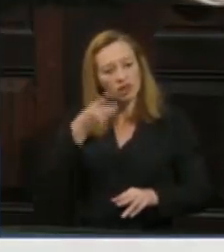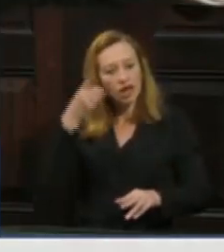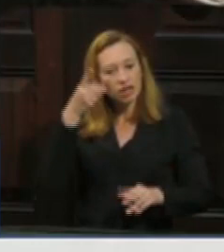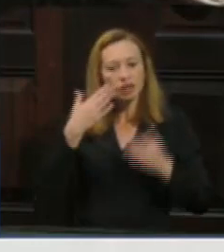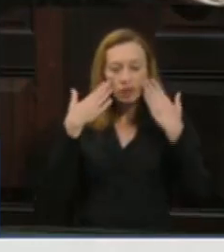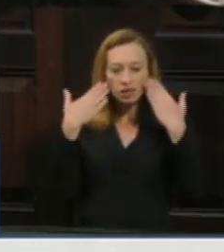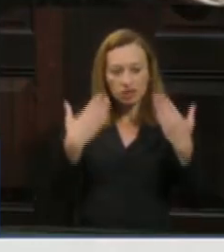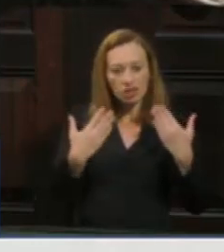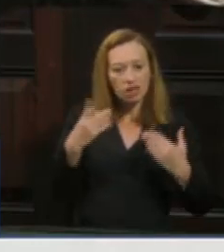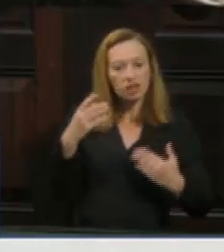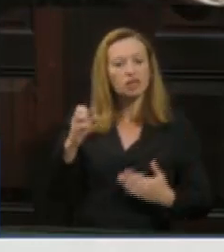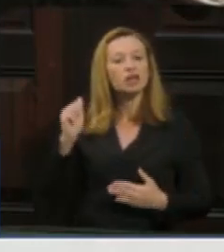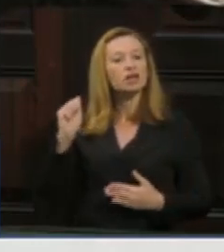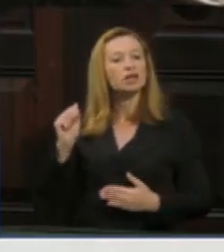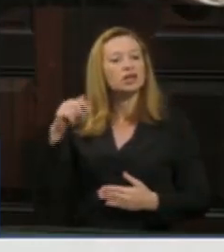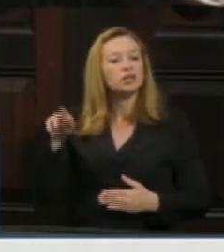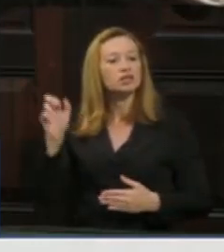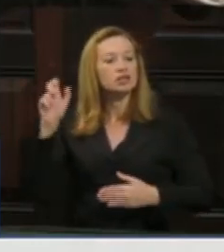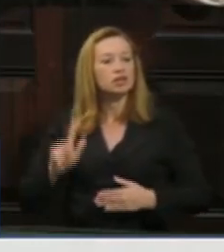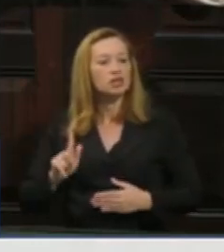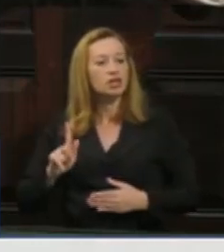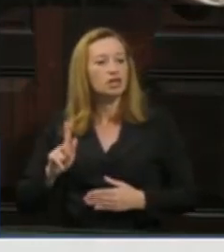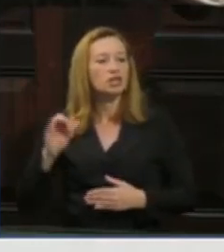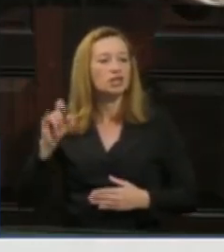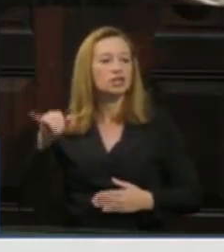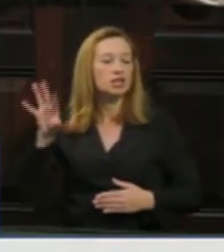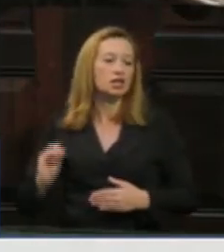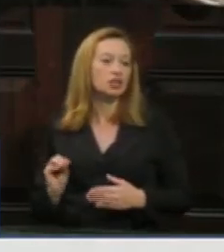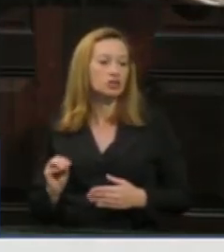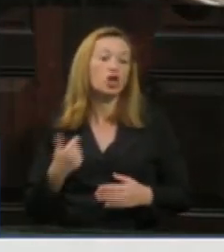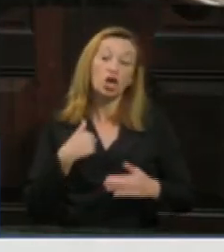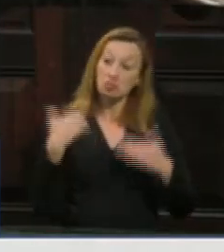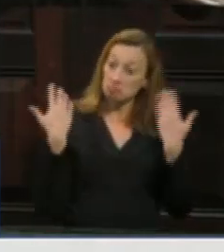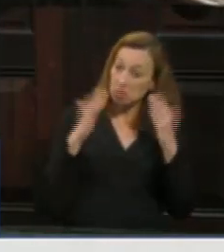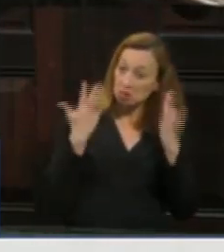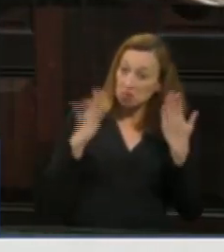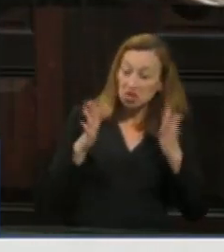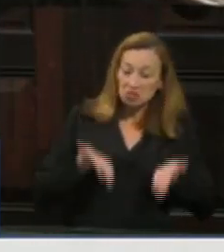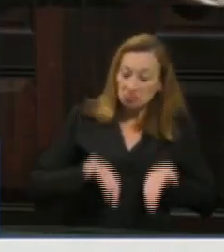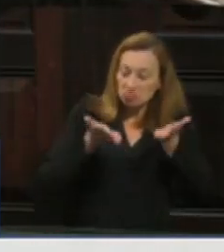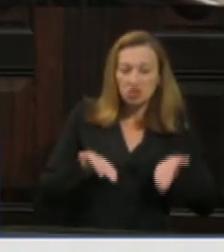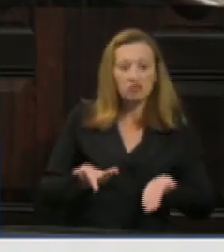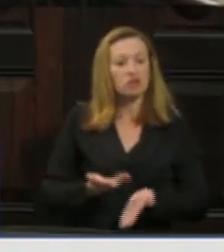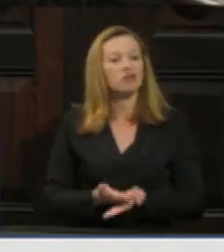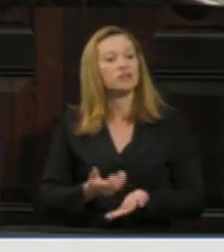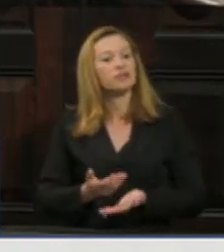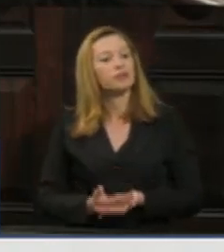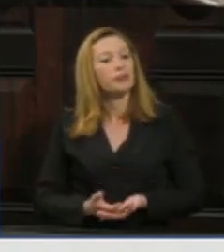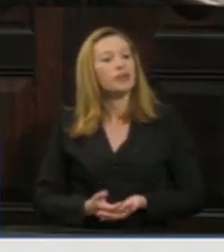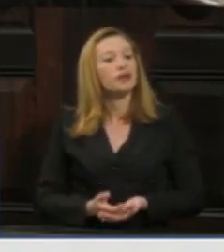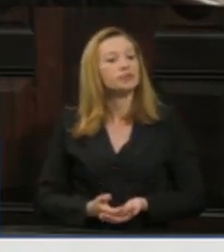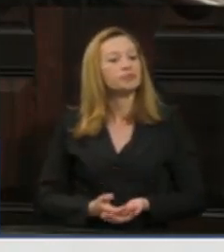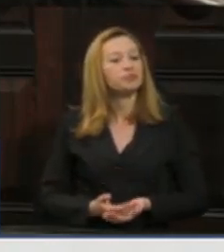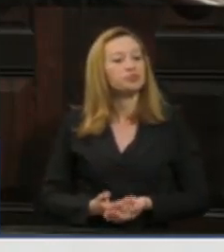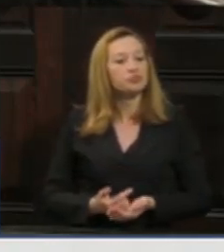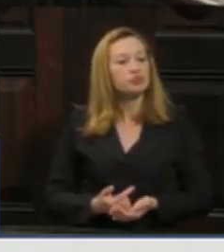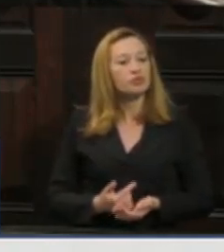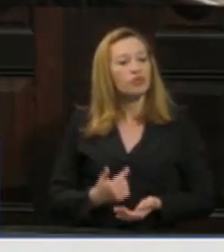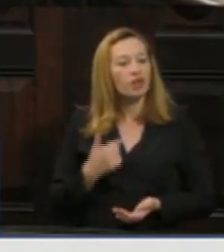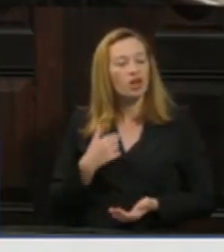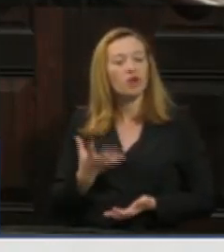695, que inclusive é uma inspiração do Parlamento Juvenil, onde a parlamentar juvenil Larissa Westphal,